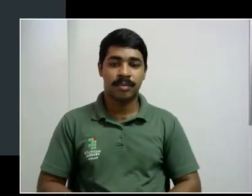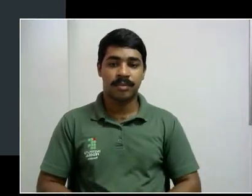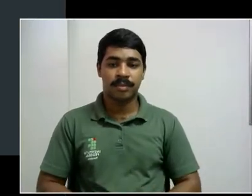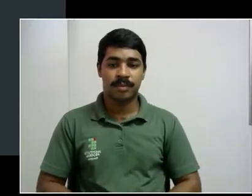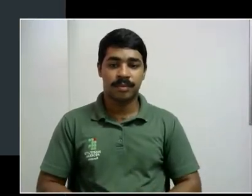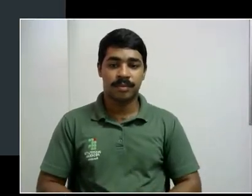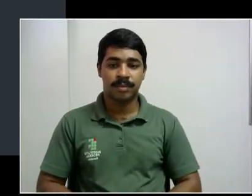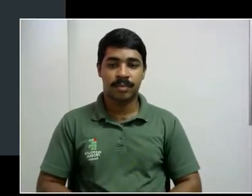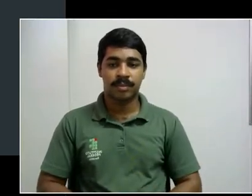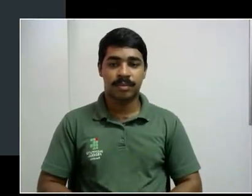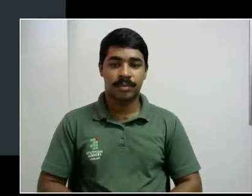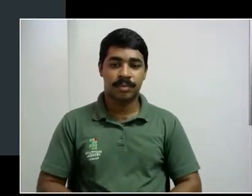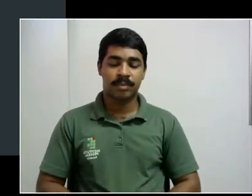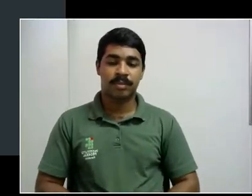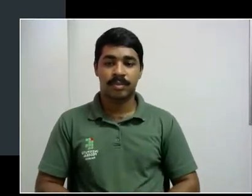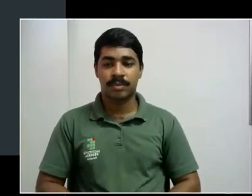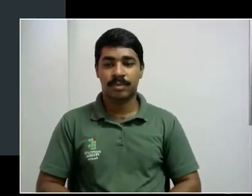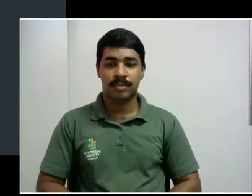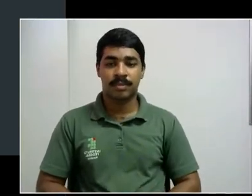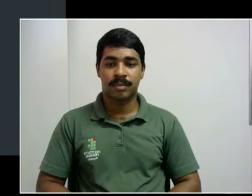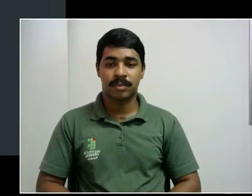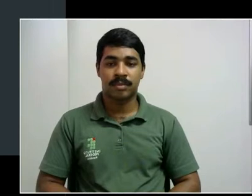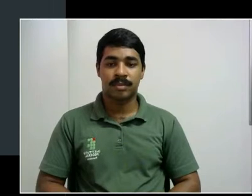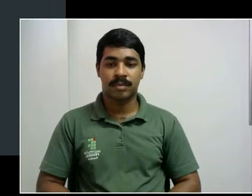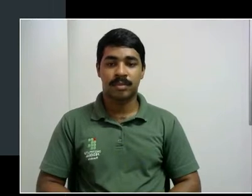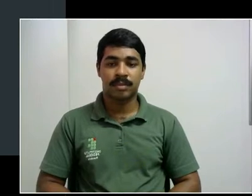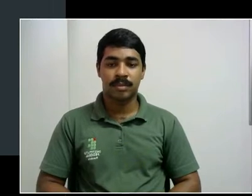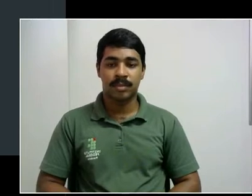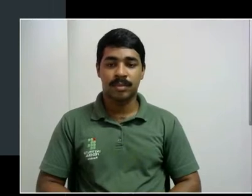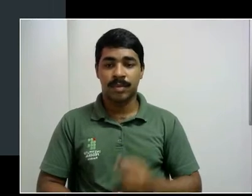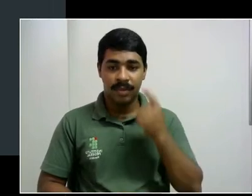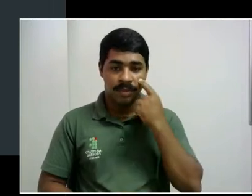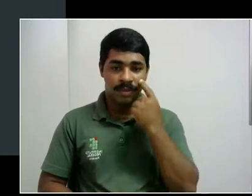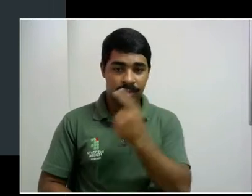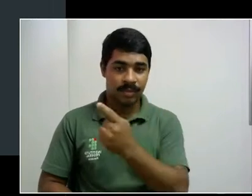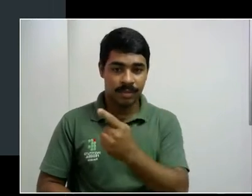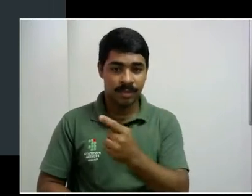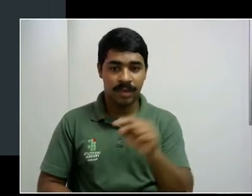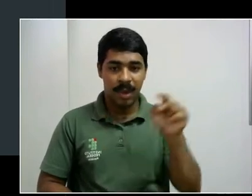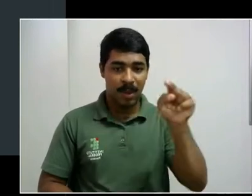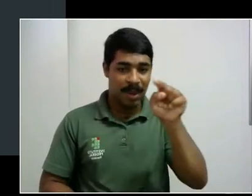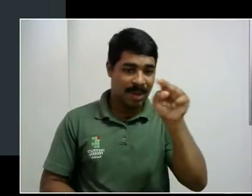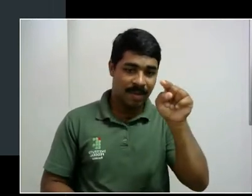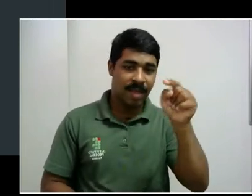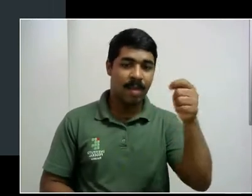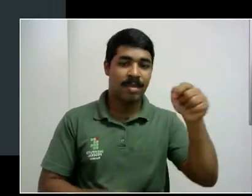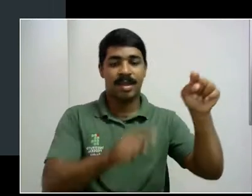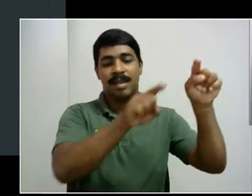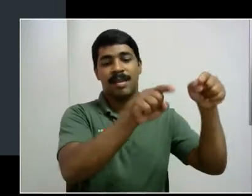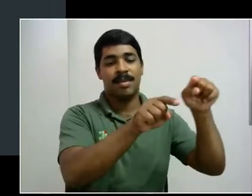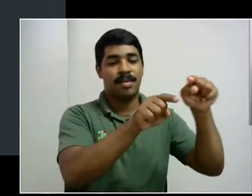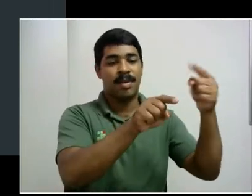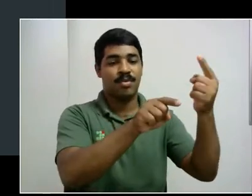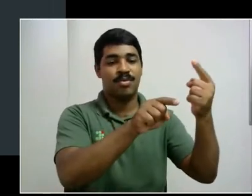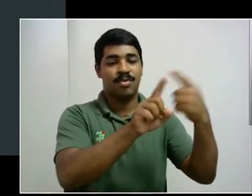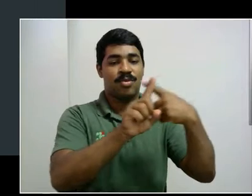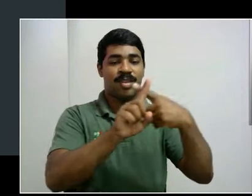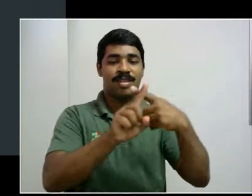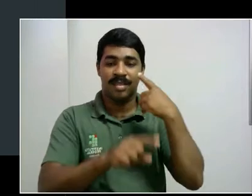agora aqui ficou um valor negativo em relação ao k, você tem que multiplicar por menos 1. Feito isso, vai